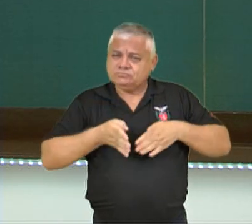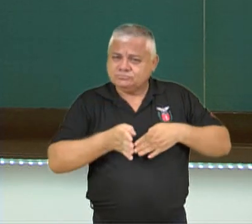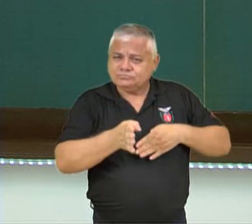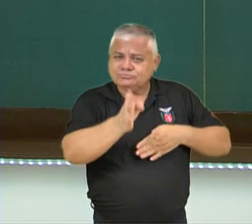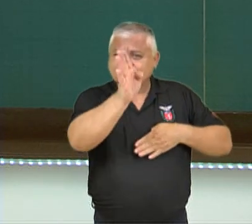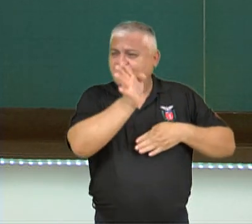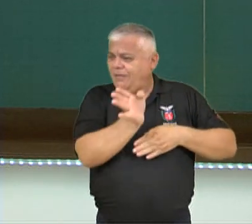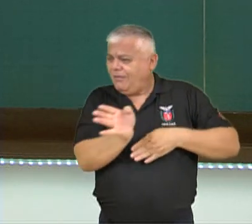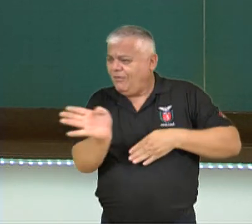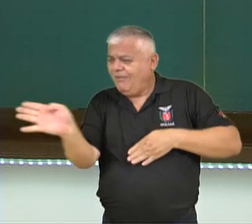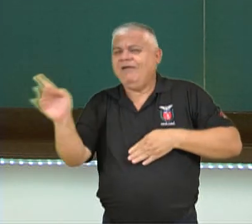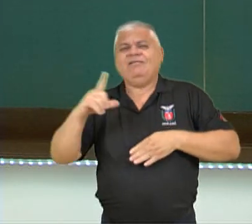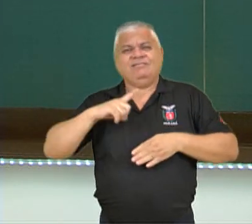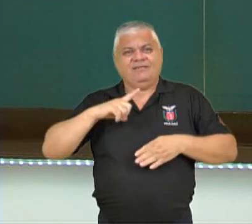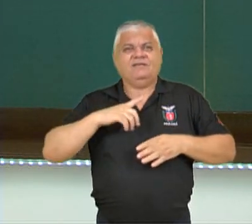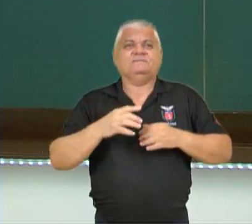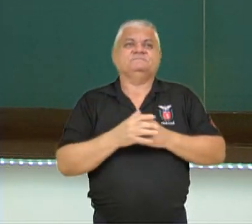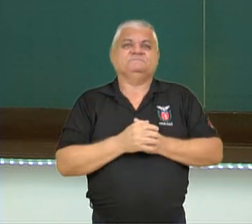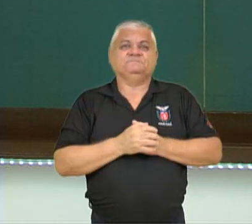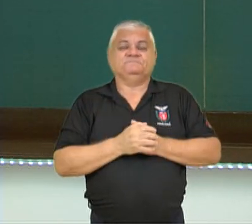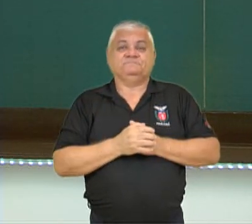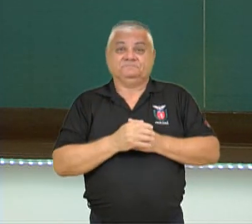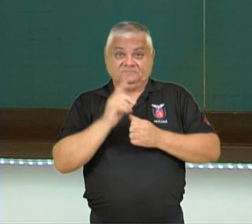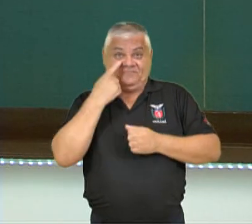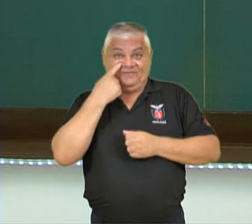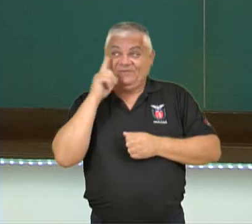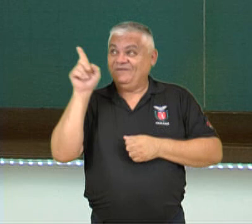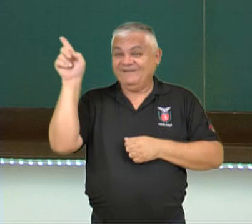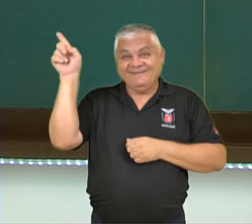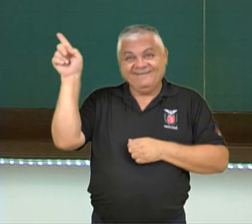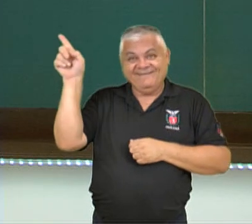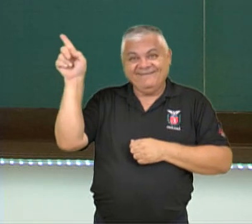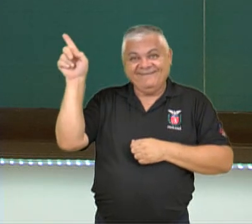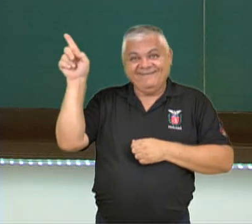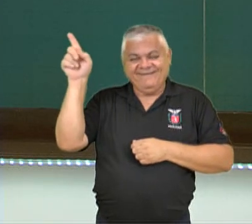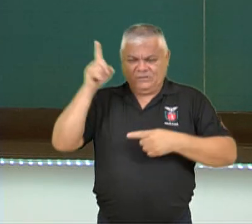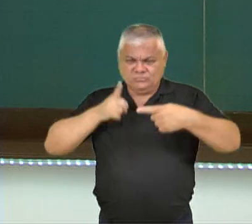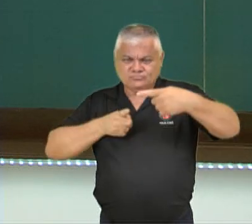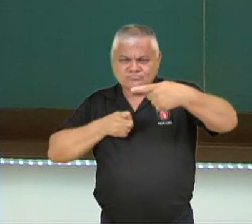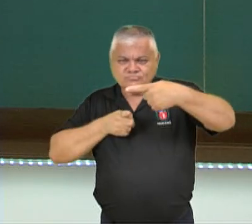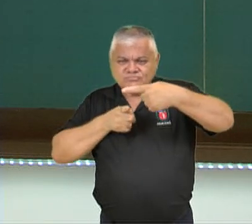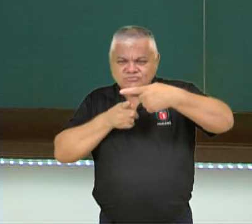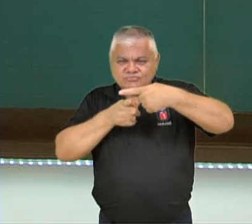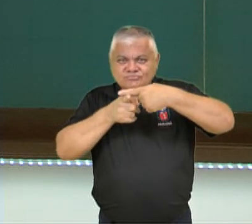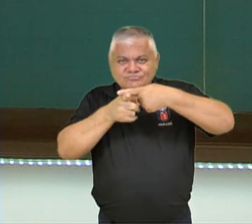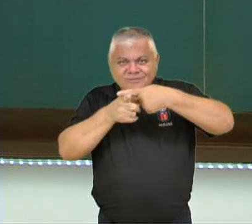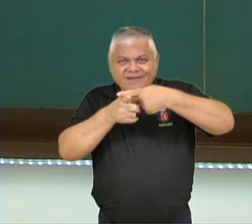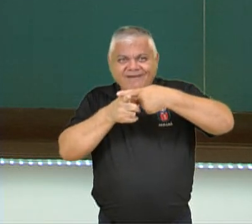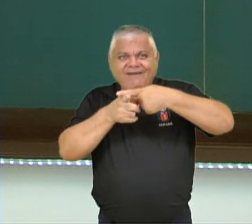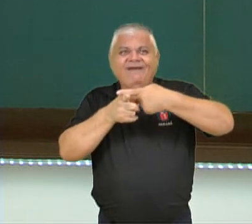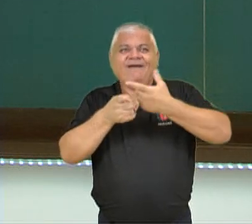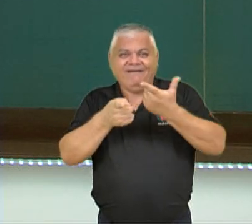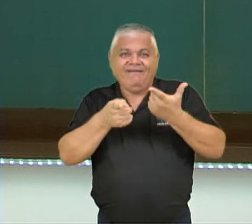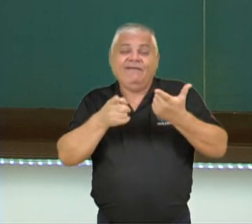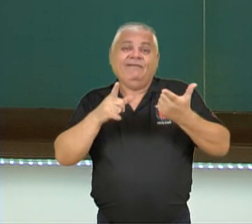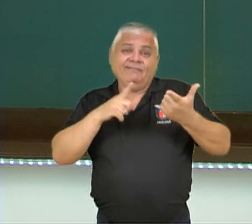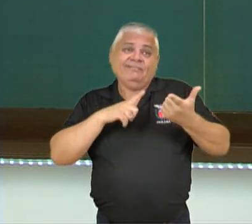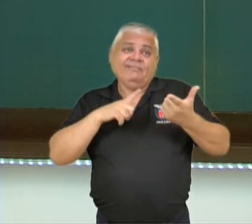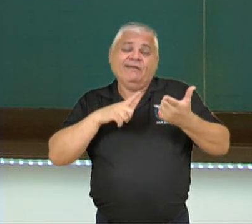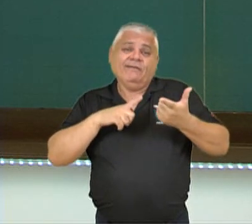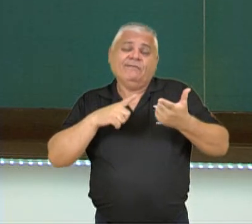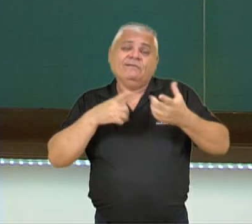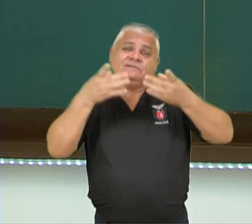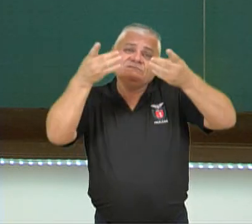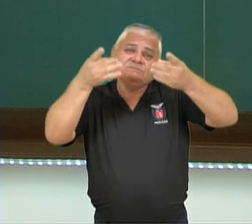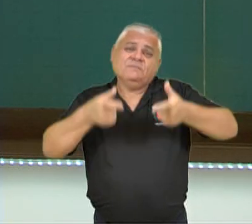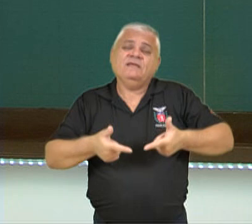uma direção. Aqui uma outra vertical, ok? E nós temos a definição, ó. A